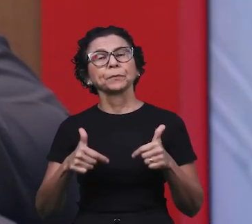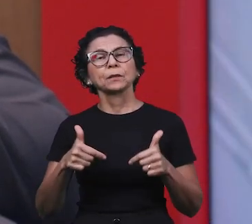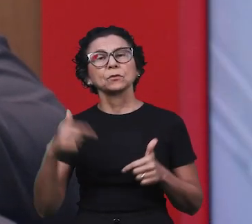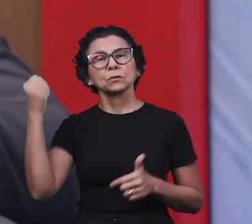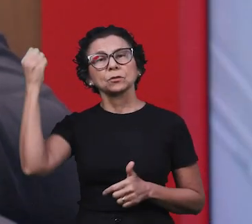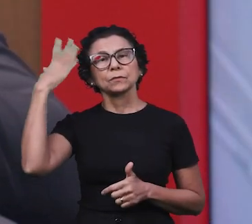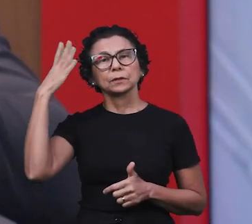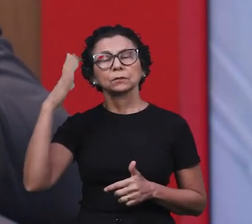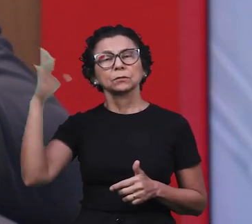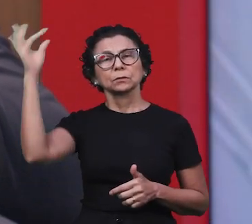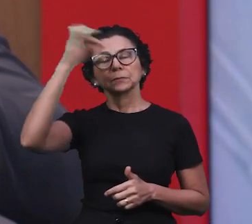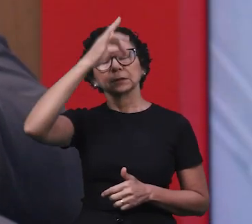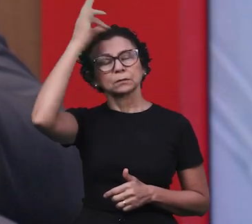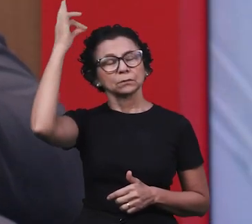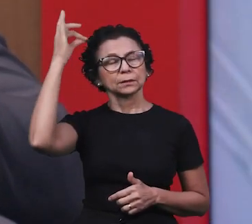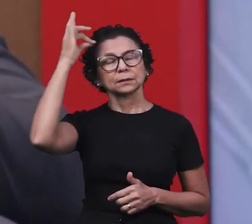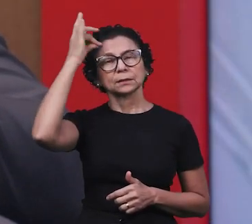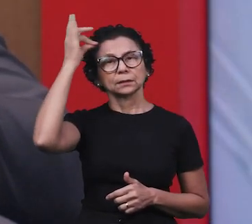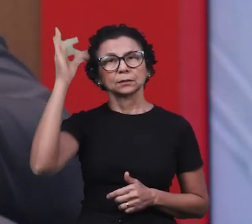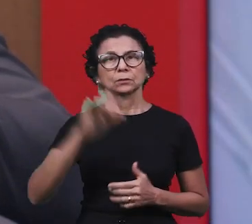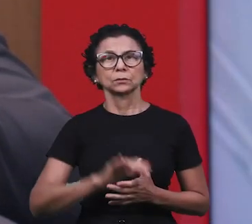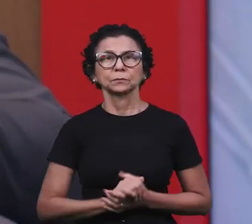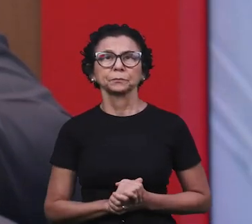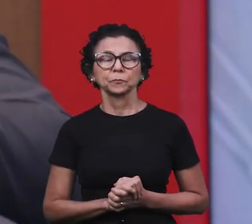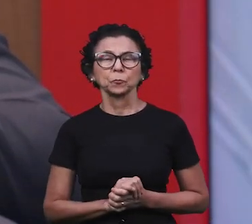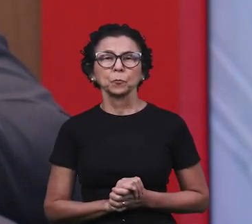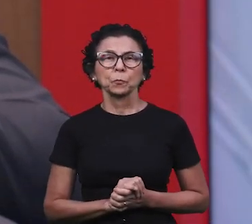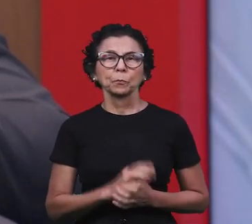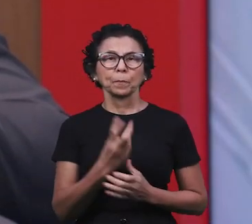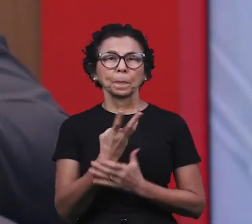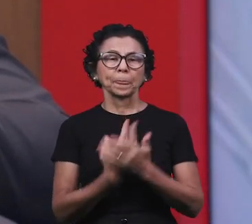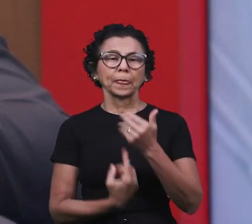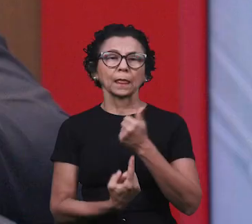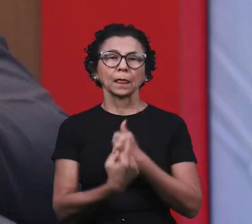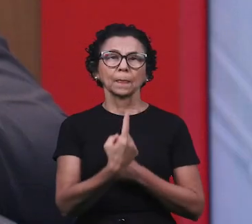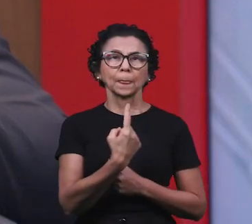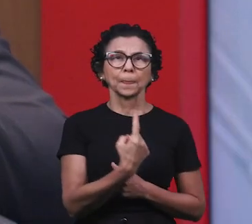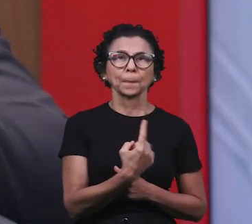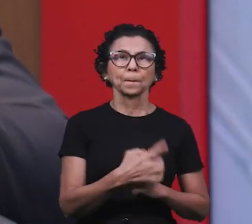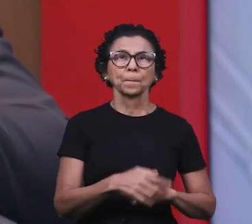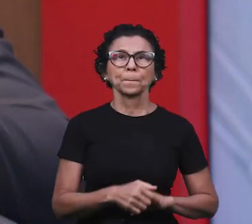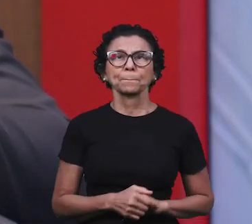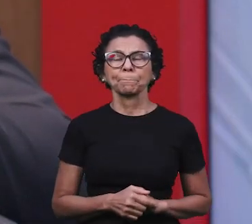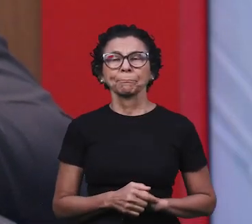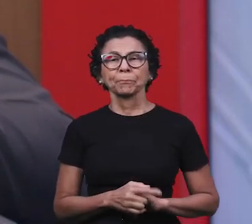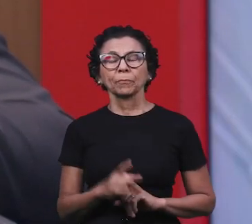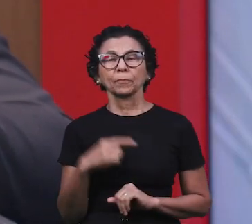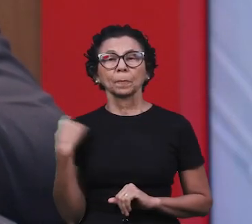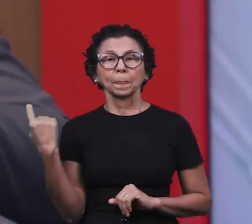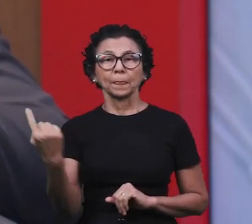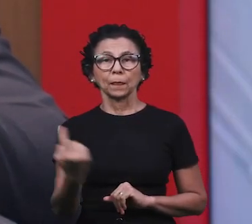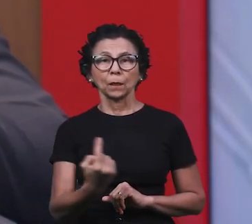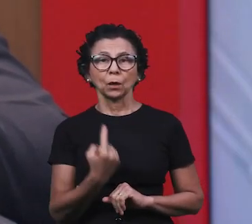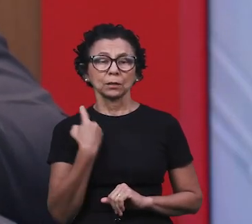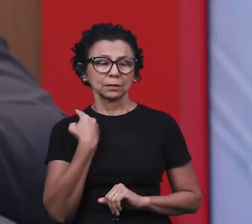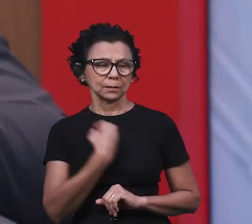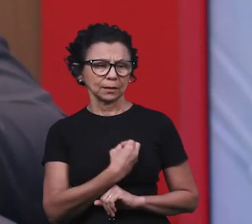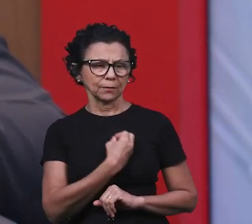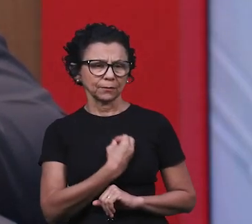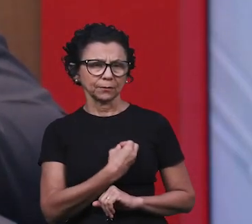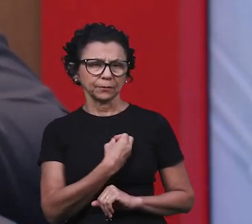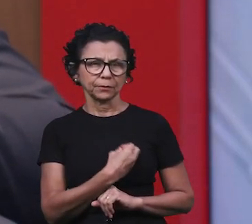agente revelador, que é o Espírito Santo. São os três aspectos. Então, quando eu e você estamos indo, né, para cá e para